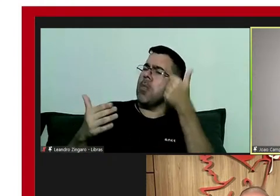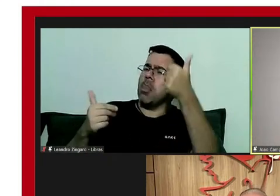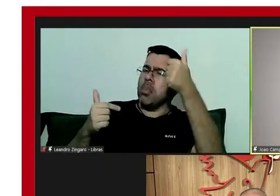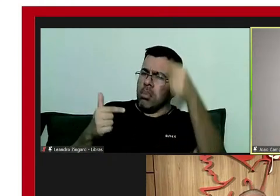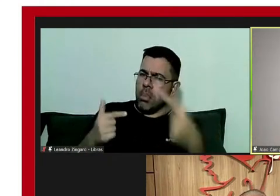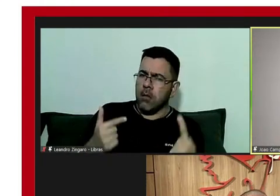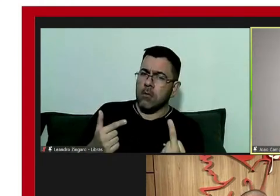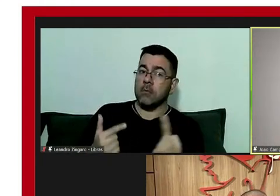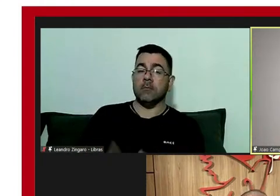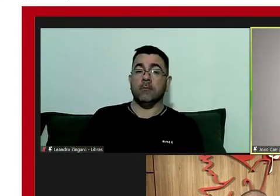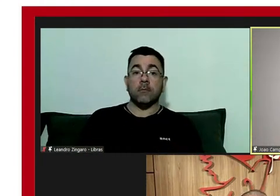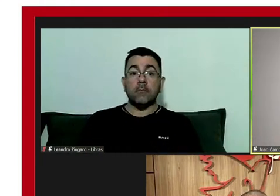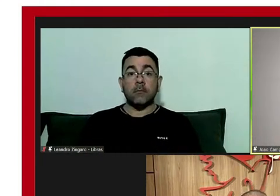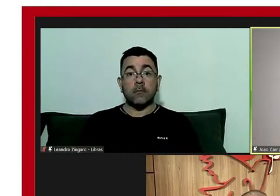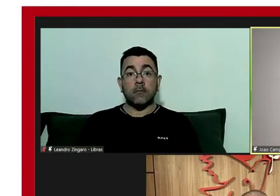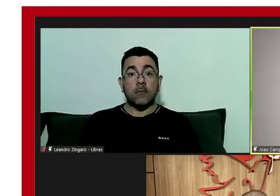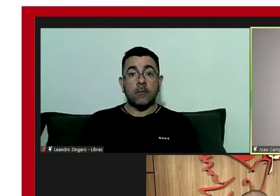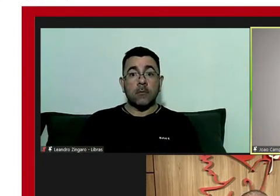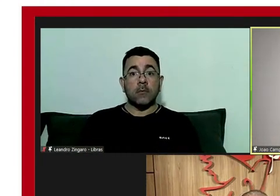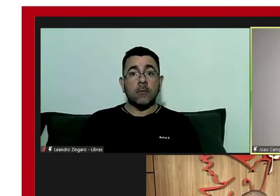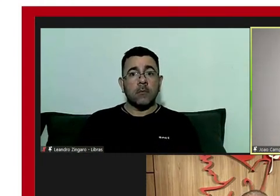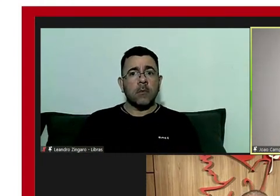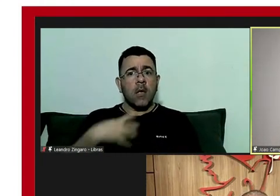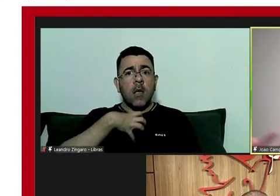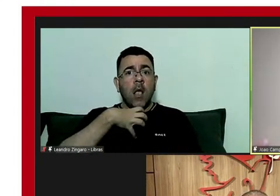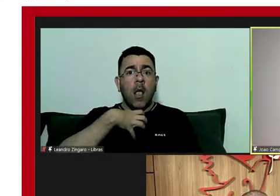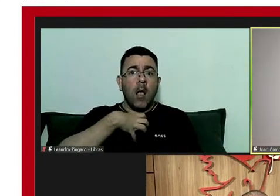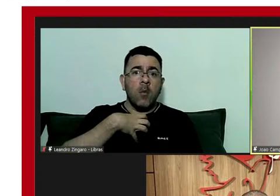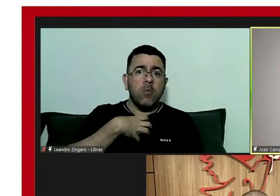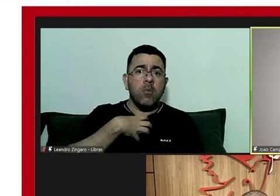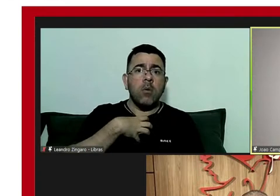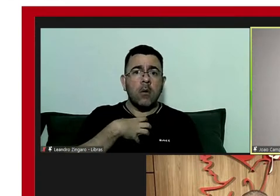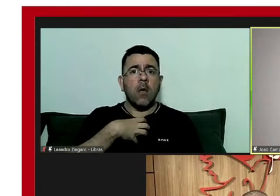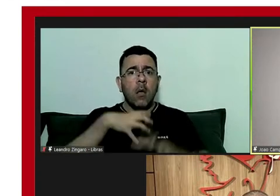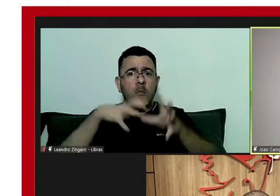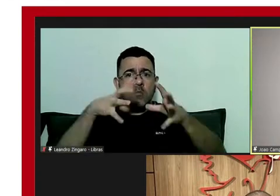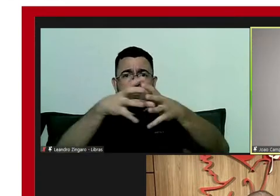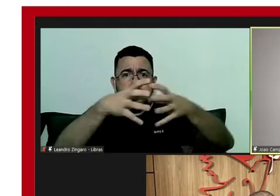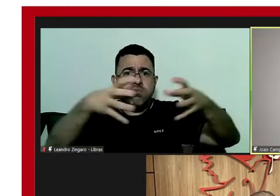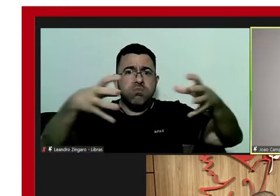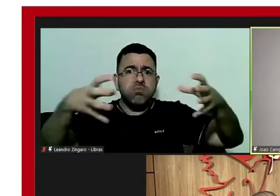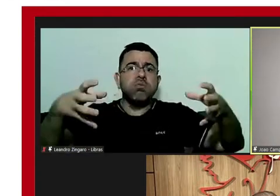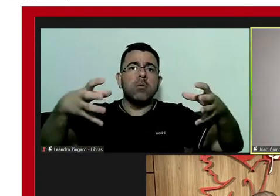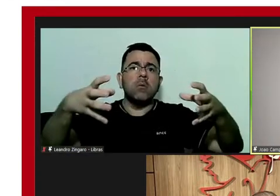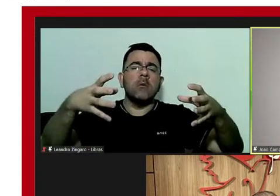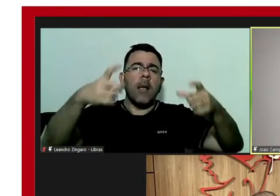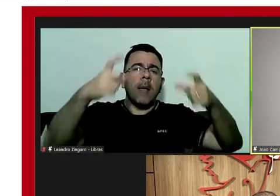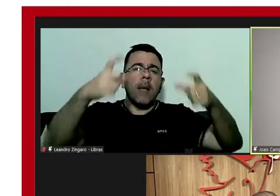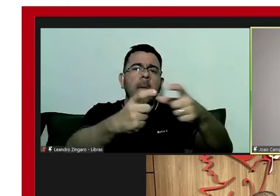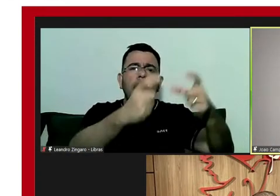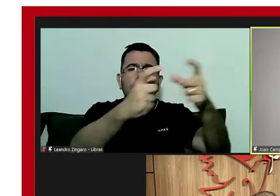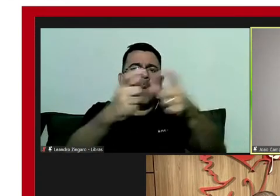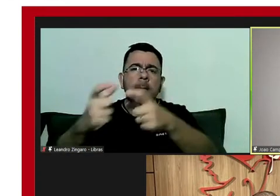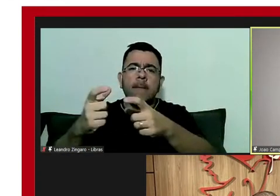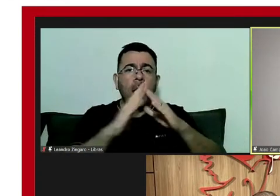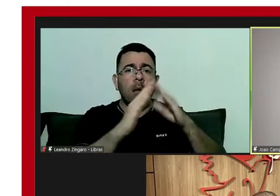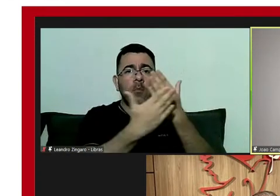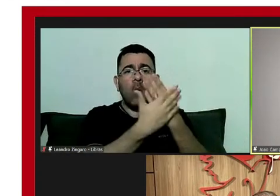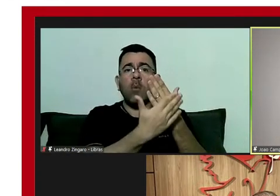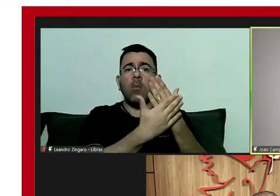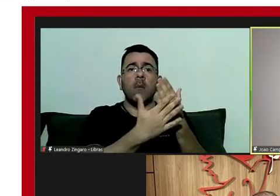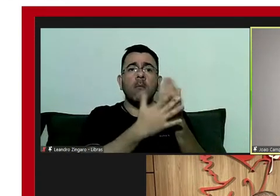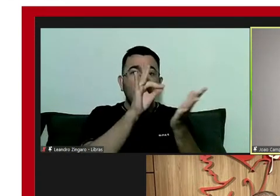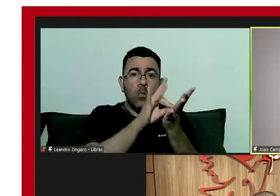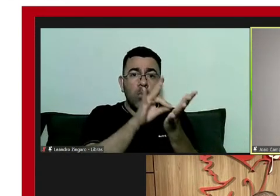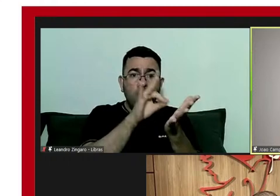totalidade eh o sentimento eh dessa maioria em relação a seu bairro a sua escola a sua área é verdadeiro